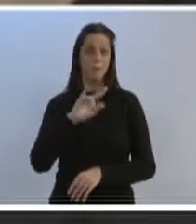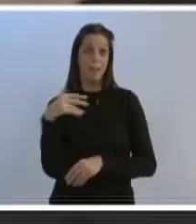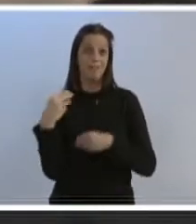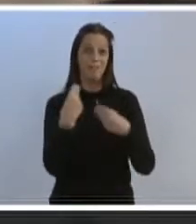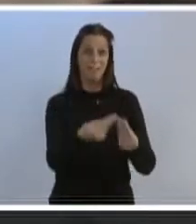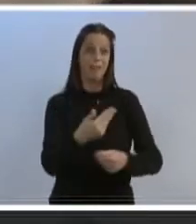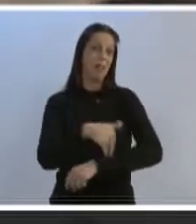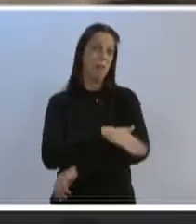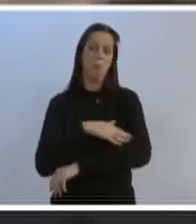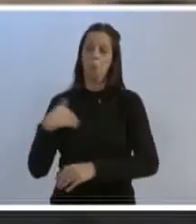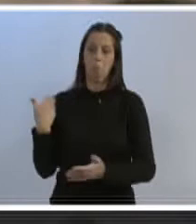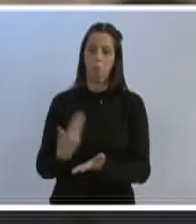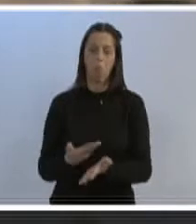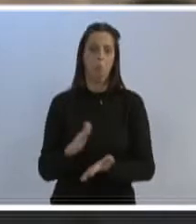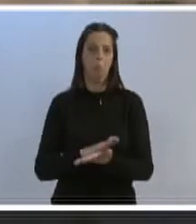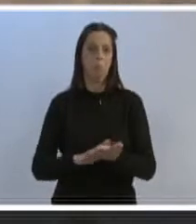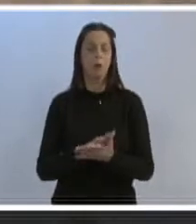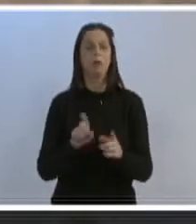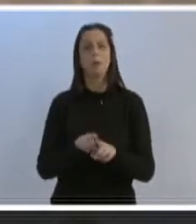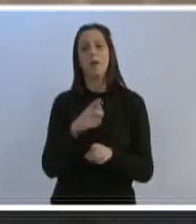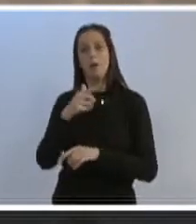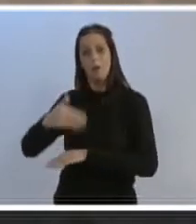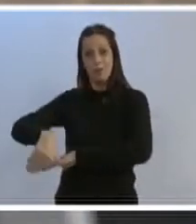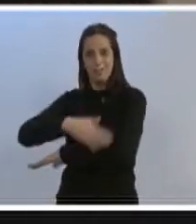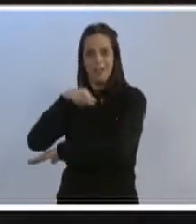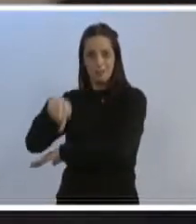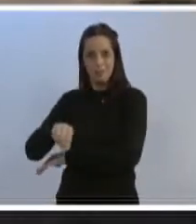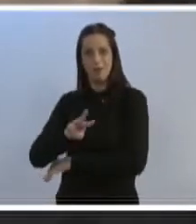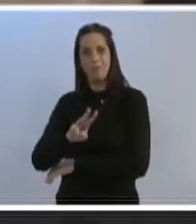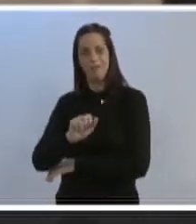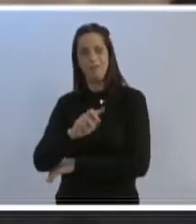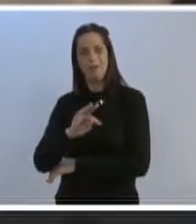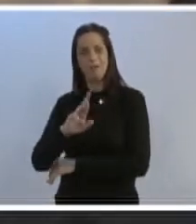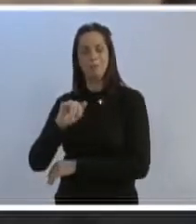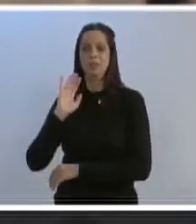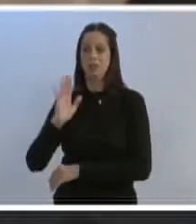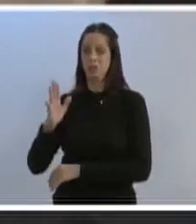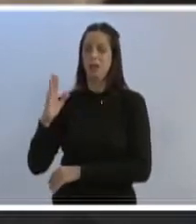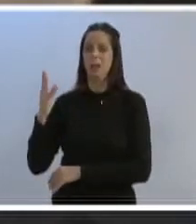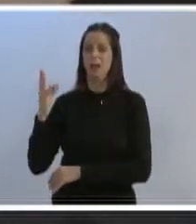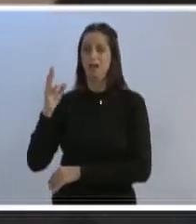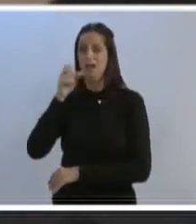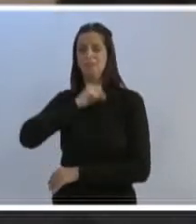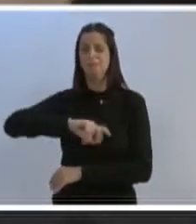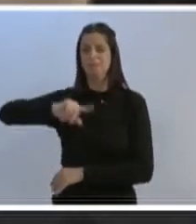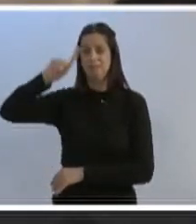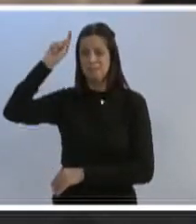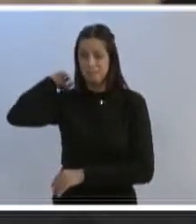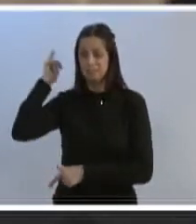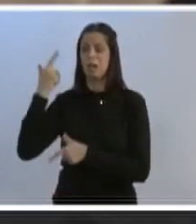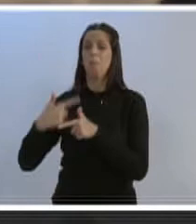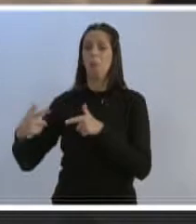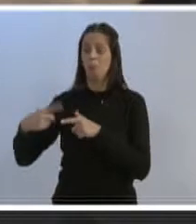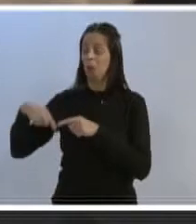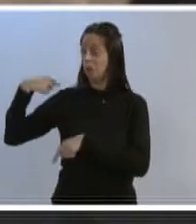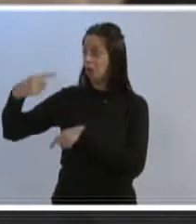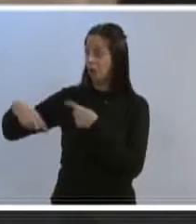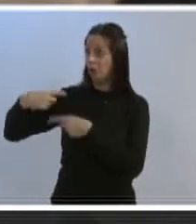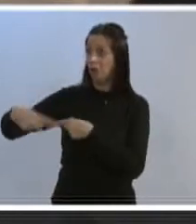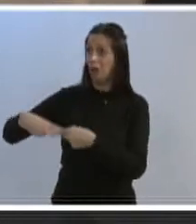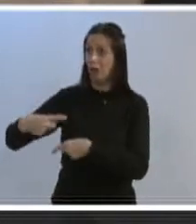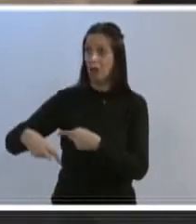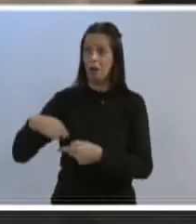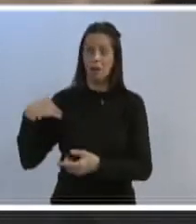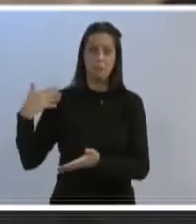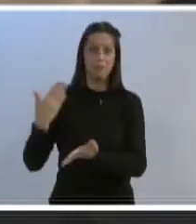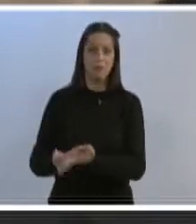nada ea pavimentação da volta berna que se arrasta desde o governo não é passado e lá